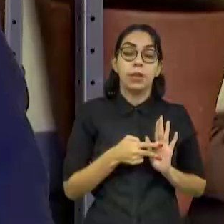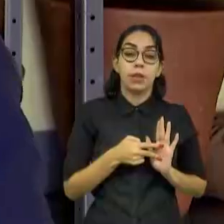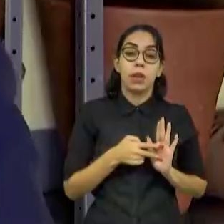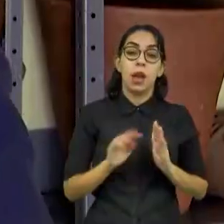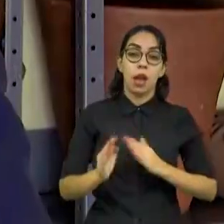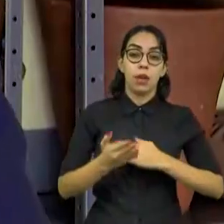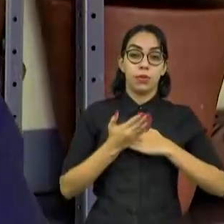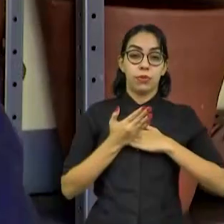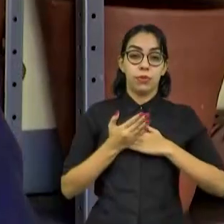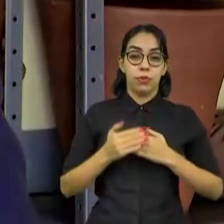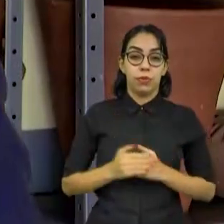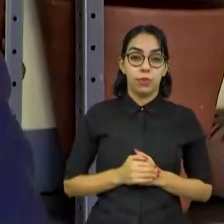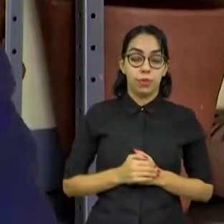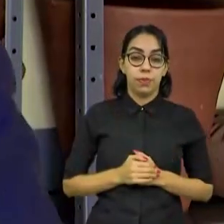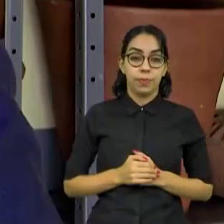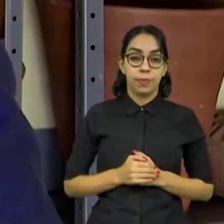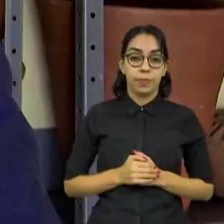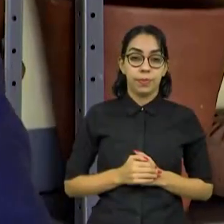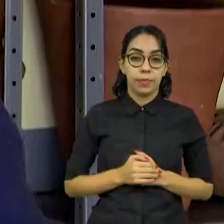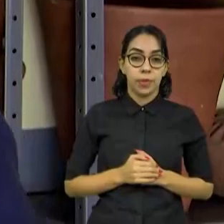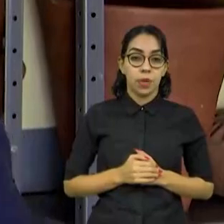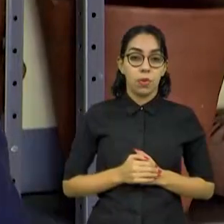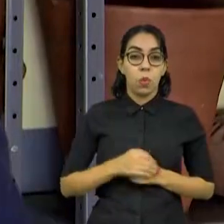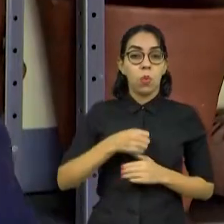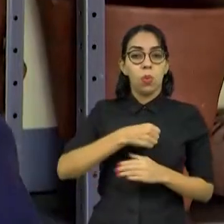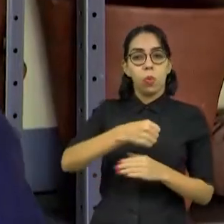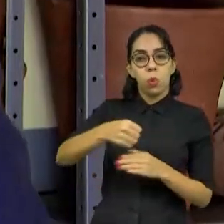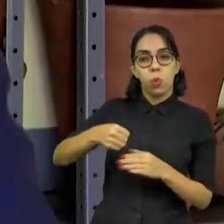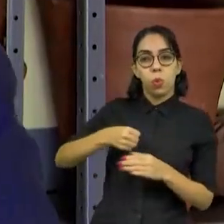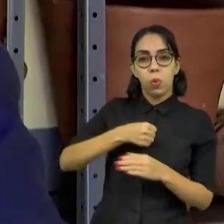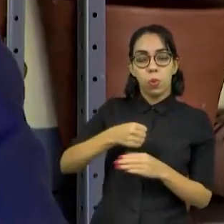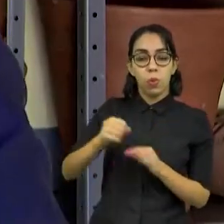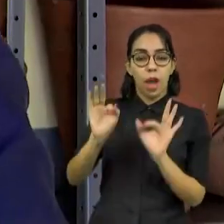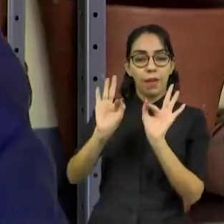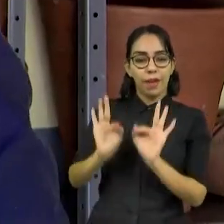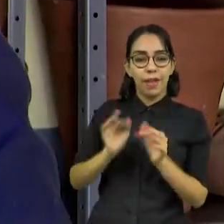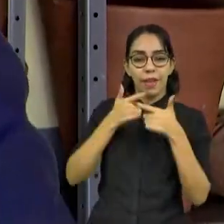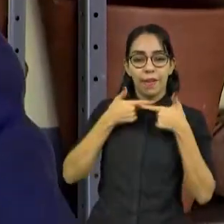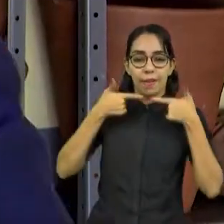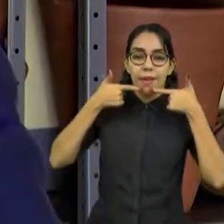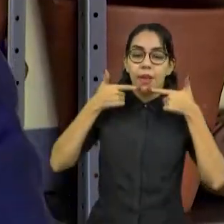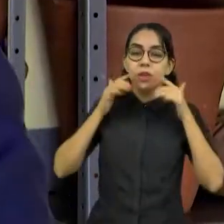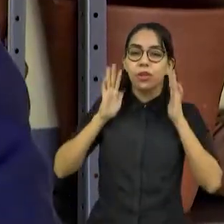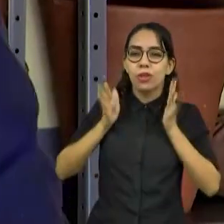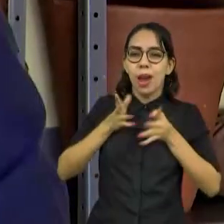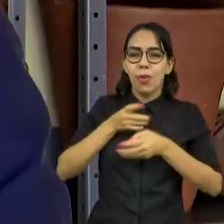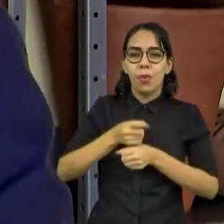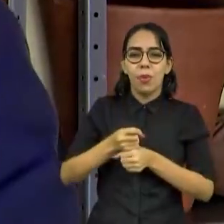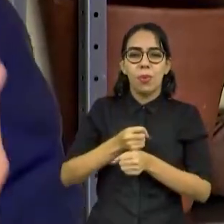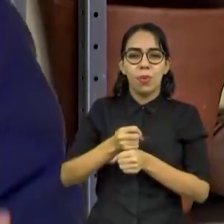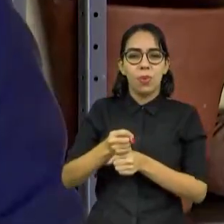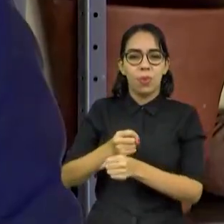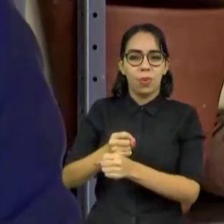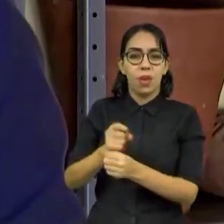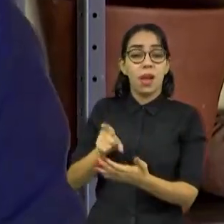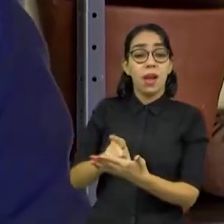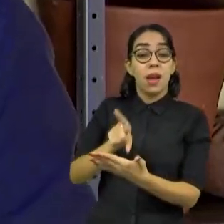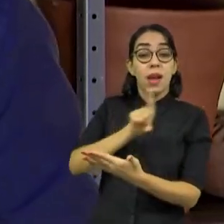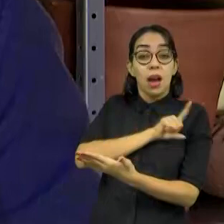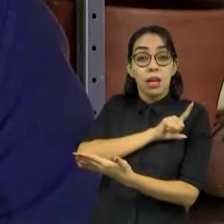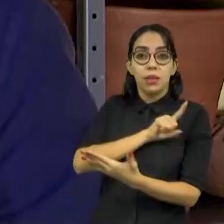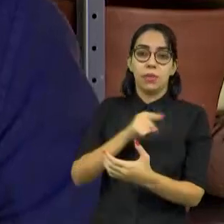gente. A Cerâmica da Alegria, ela já é uma tradição centenária, né? Ela está aqui presente desde muito antes da criação do próprio